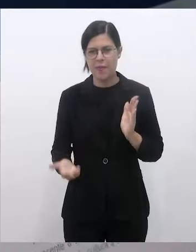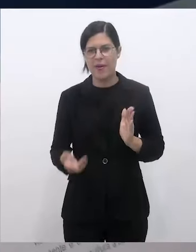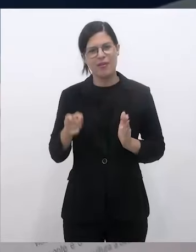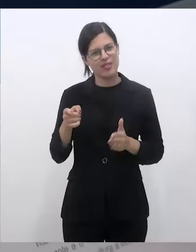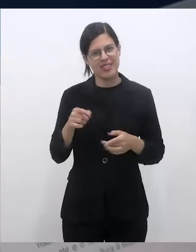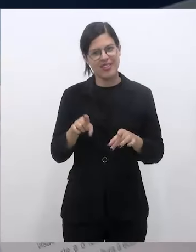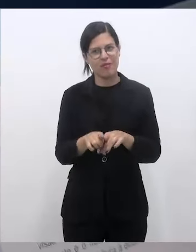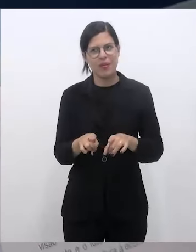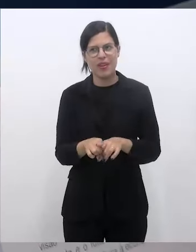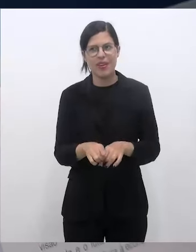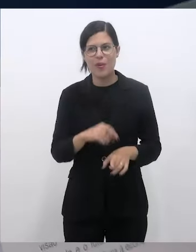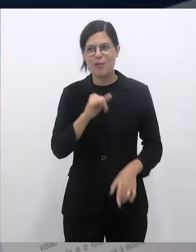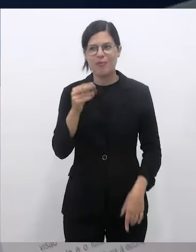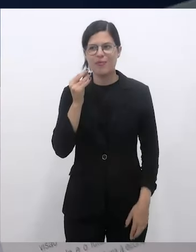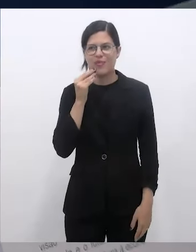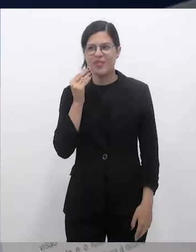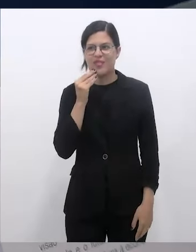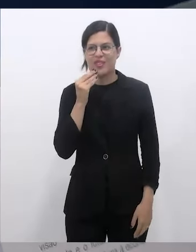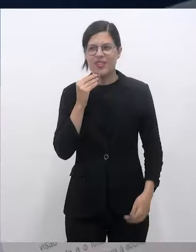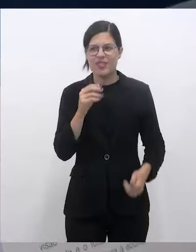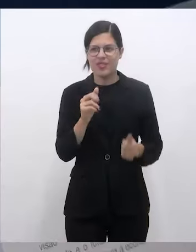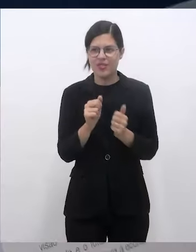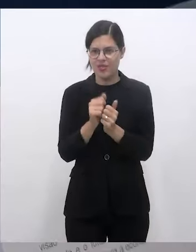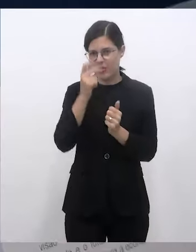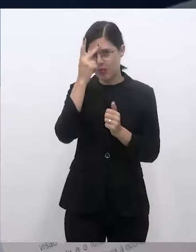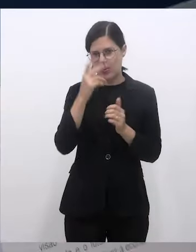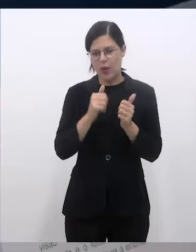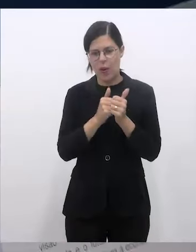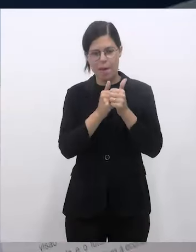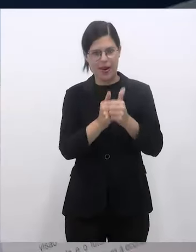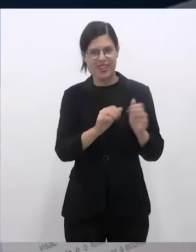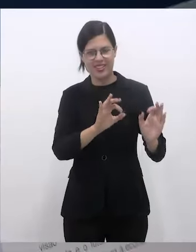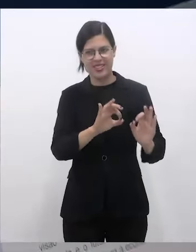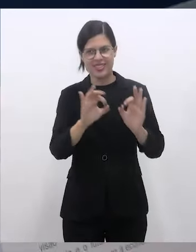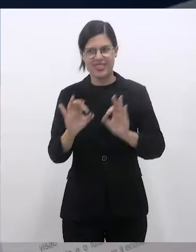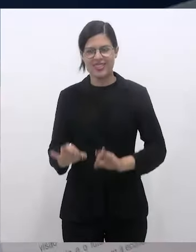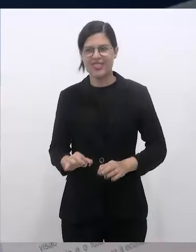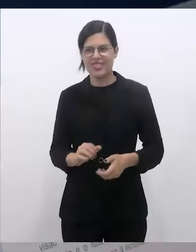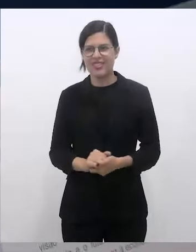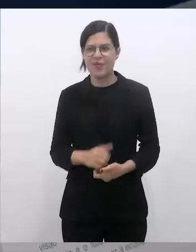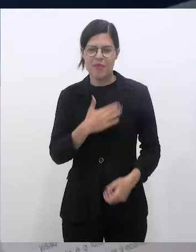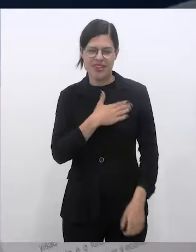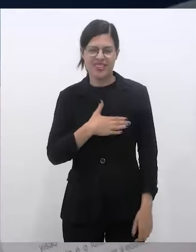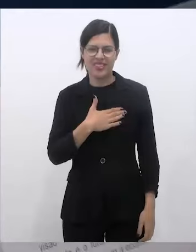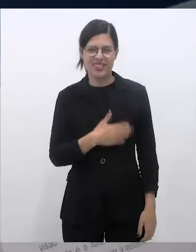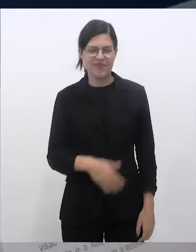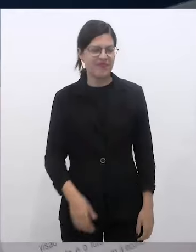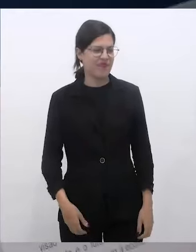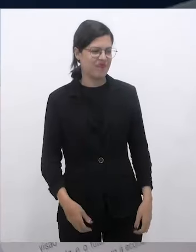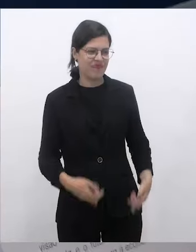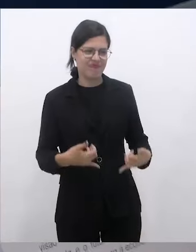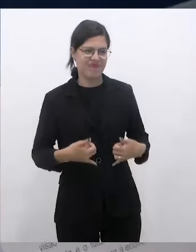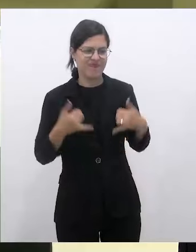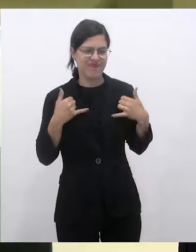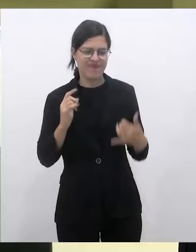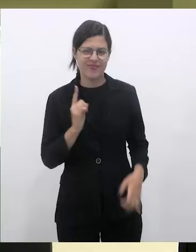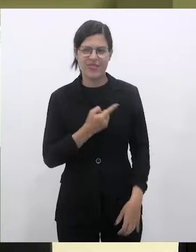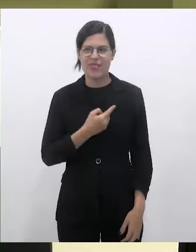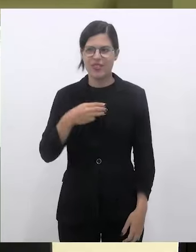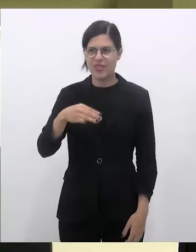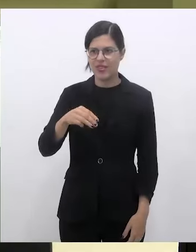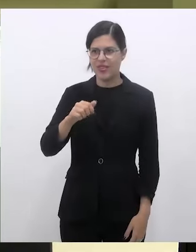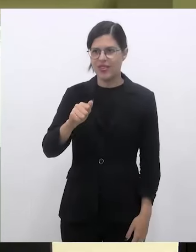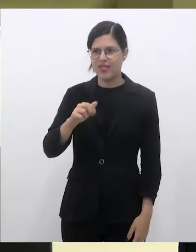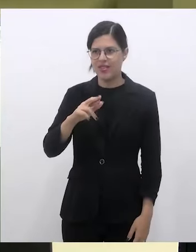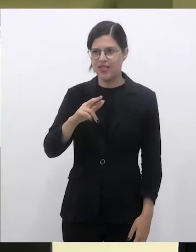você, e pela oportunidade aqui de estar com os ouvintes. É um prazer estar com todos aqui. A honra foi toda nossa.